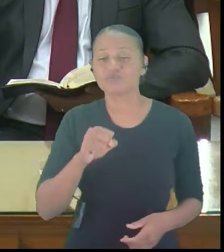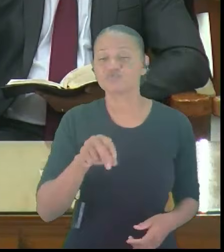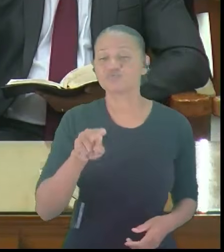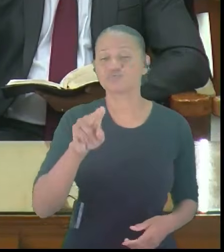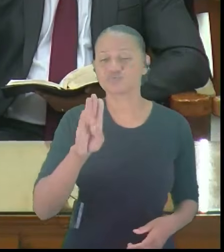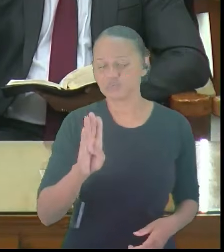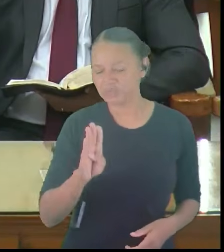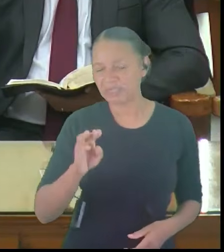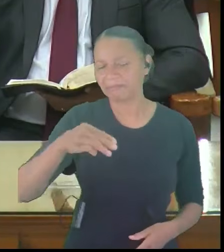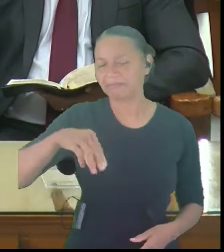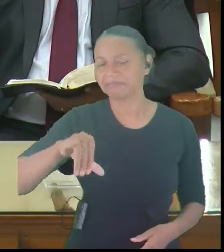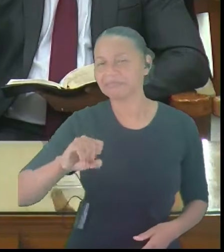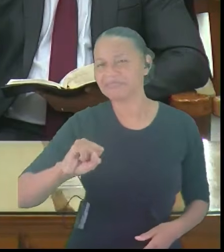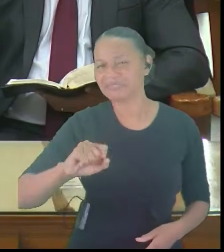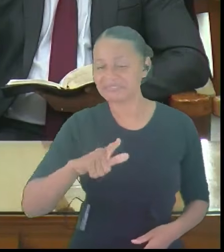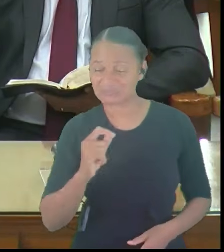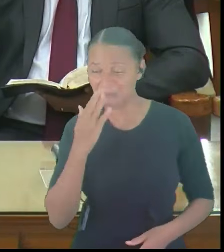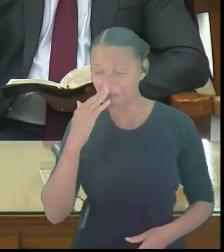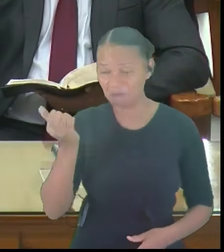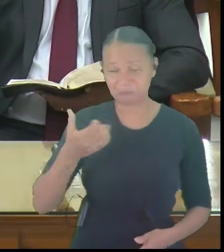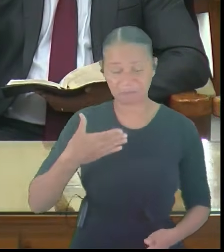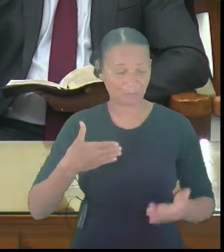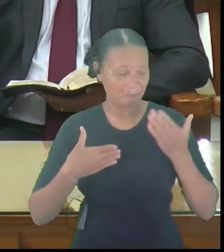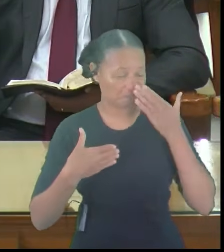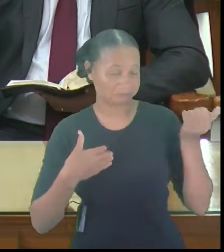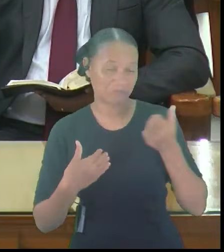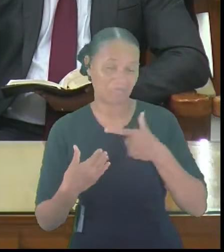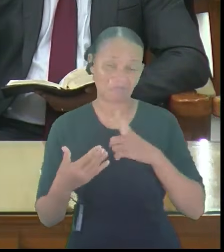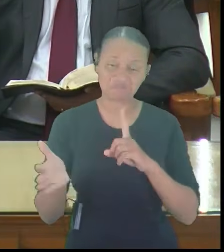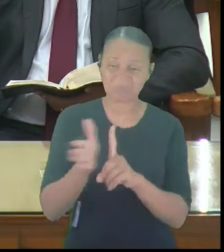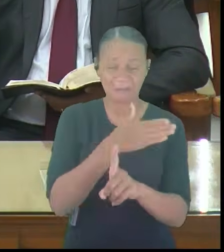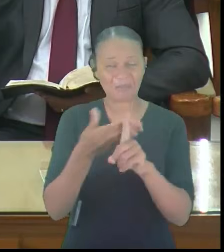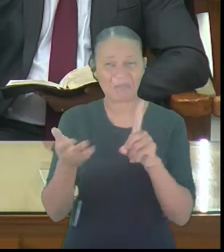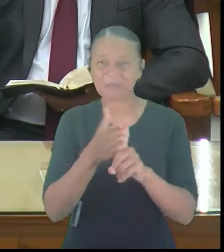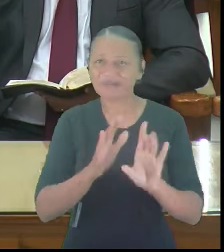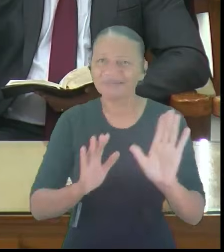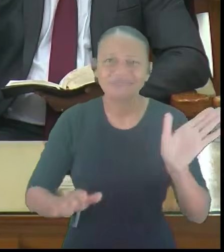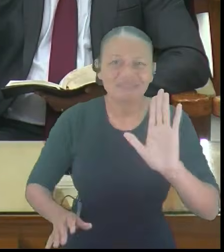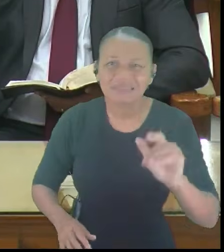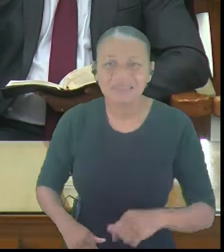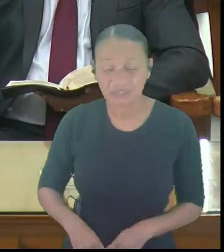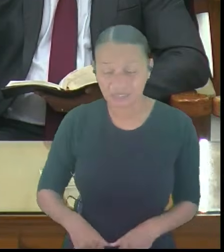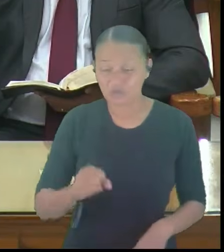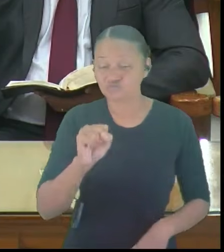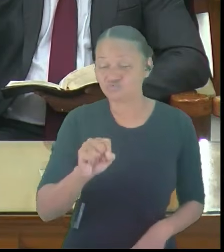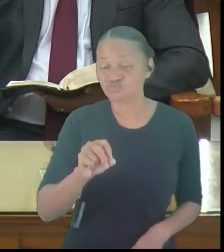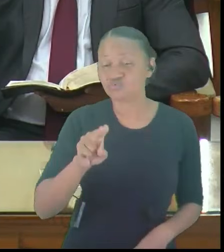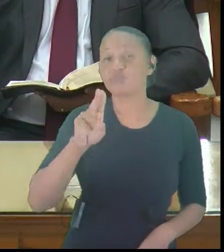é a mulher ser pisada, humilhada, esbofeteada. Não.